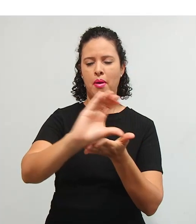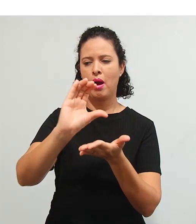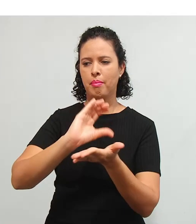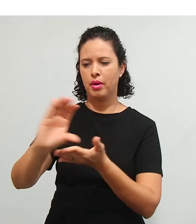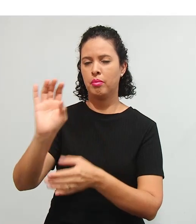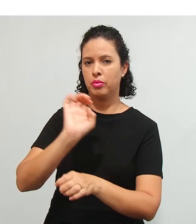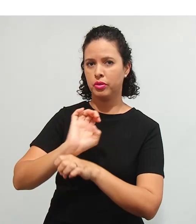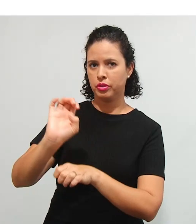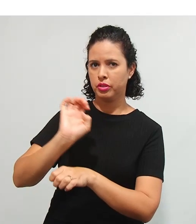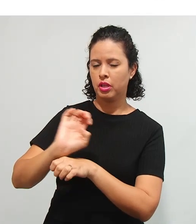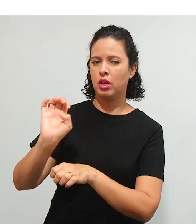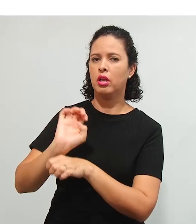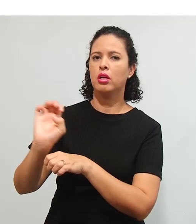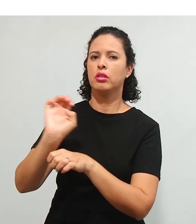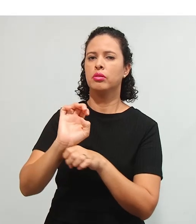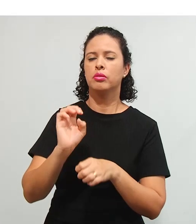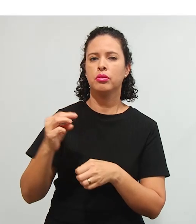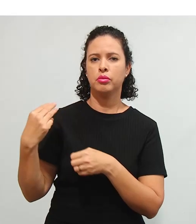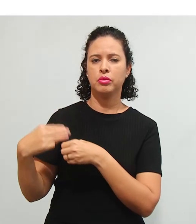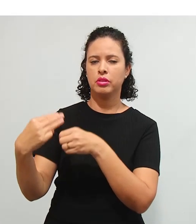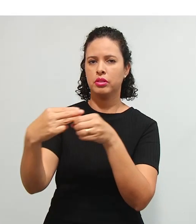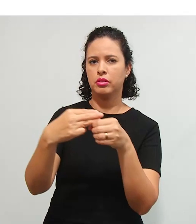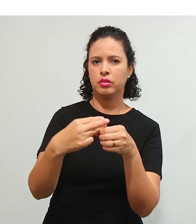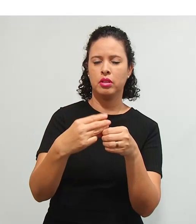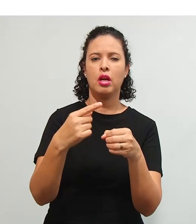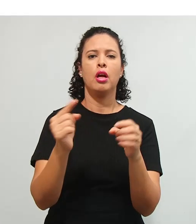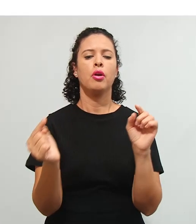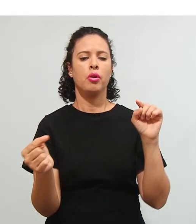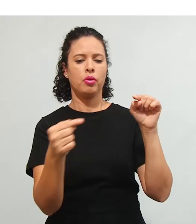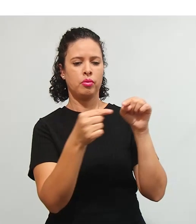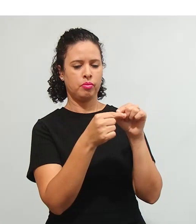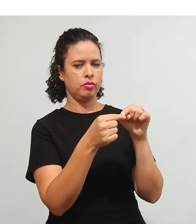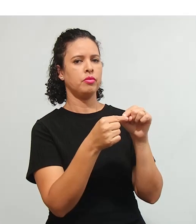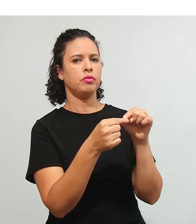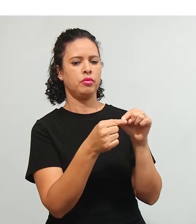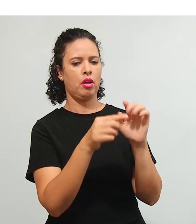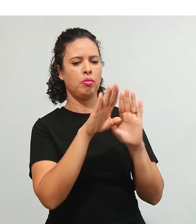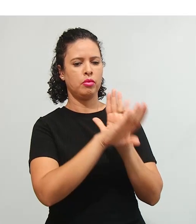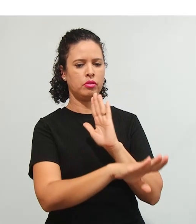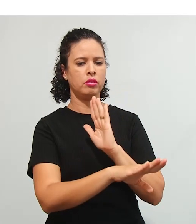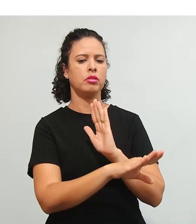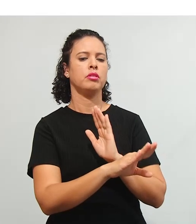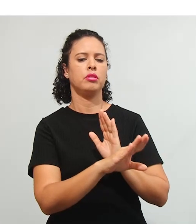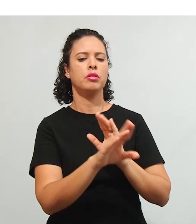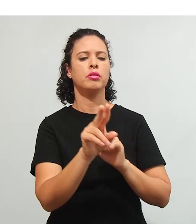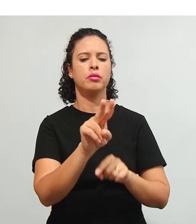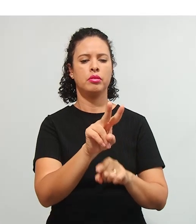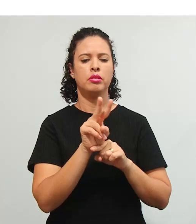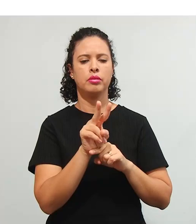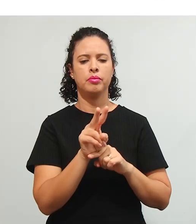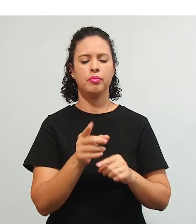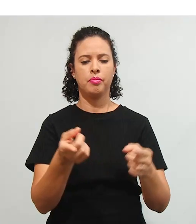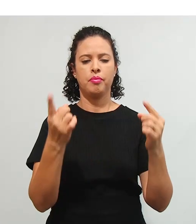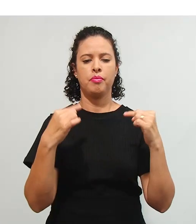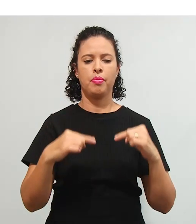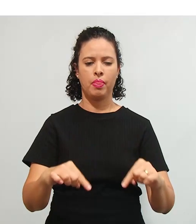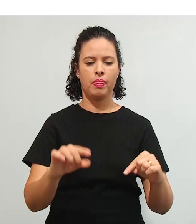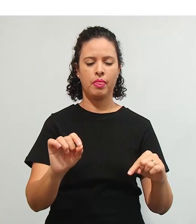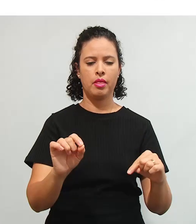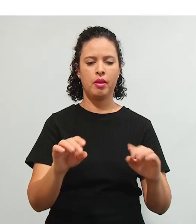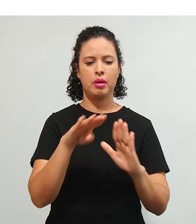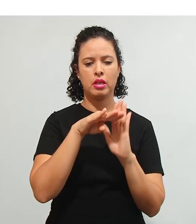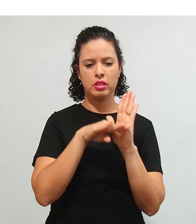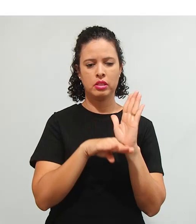municípios. Depois ela vai receber isso, então entra como amortização de empréstimos, certo? E aqui a gente tem receita